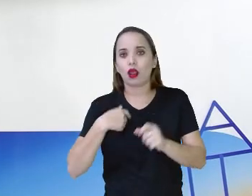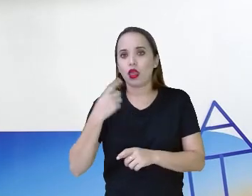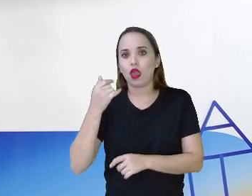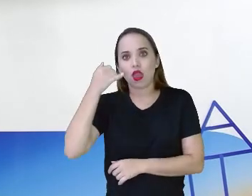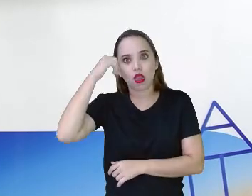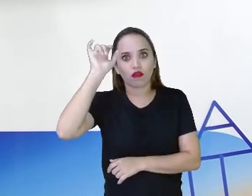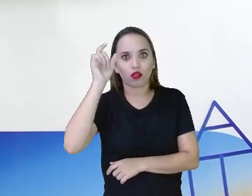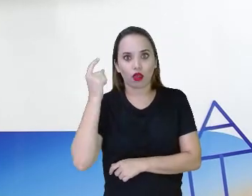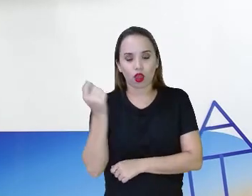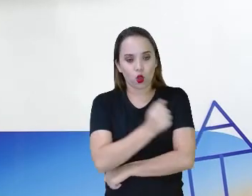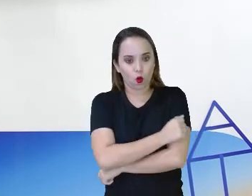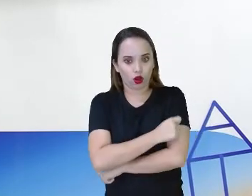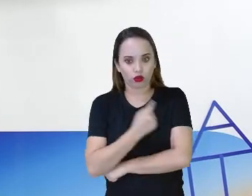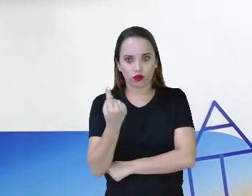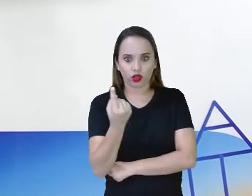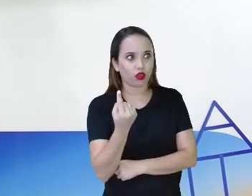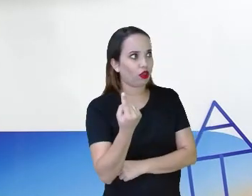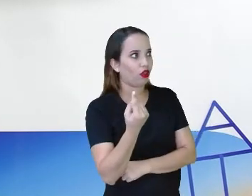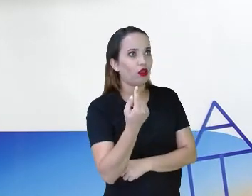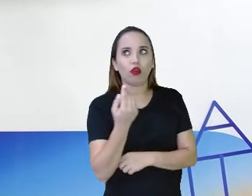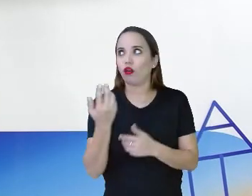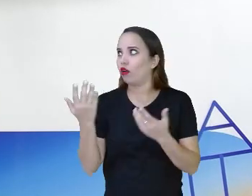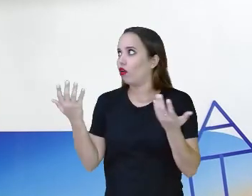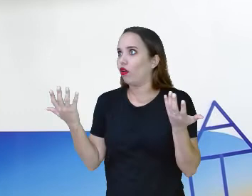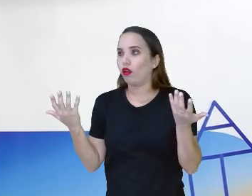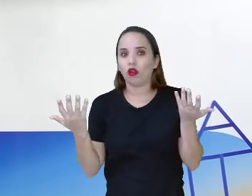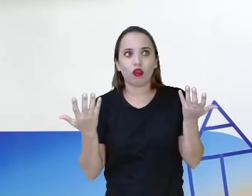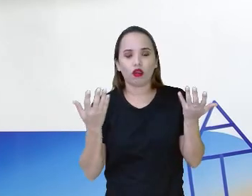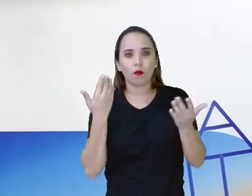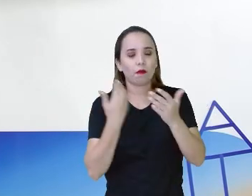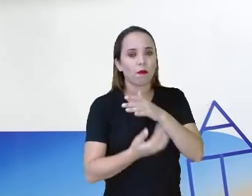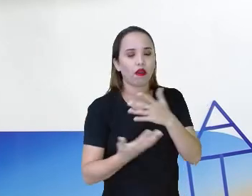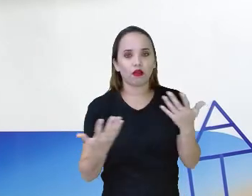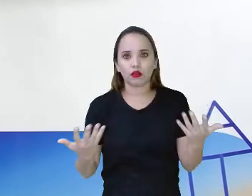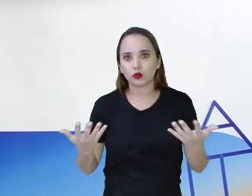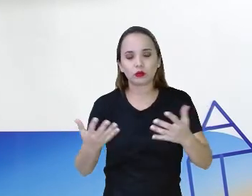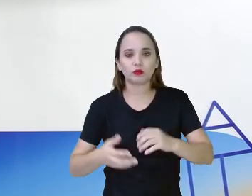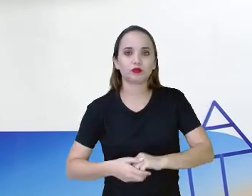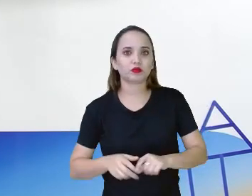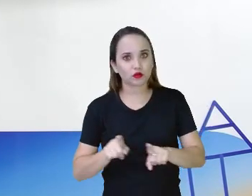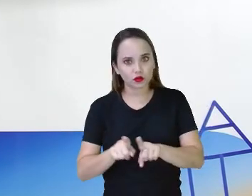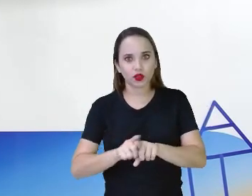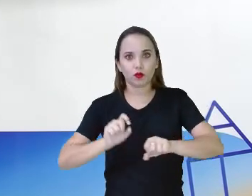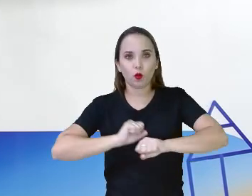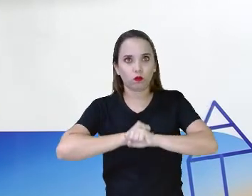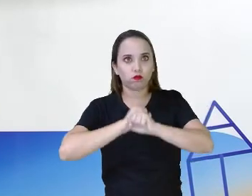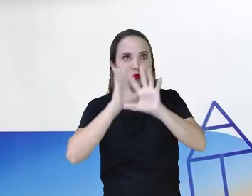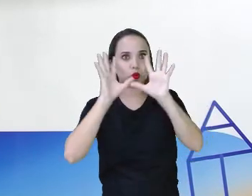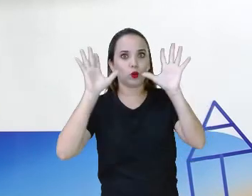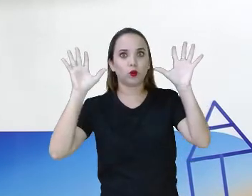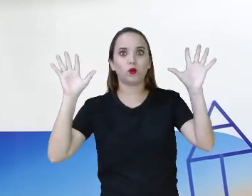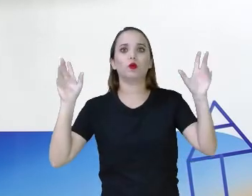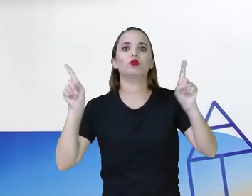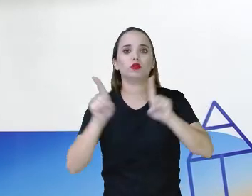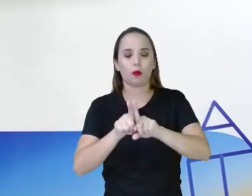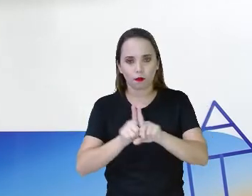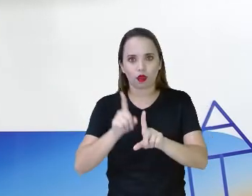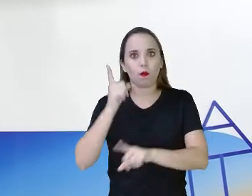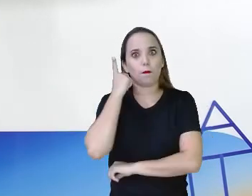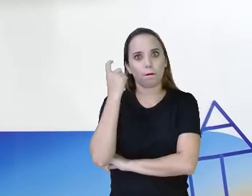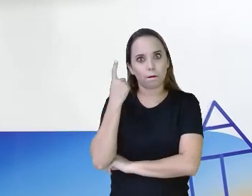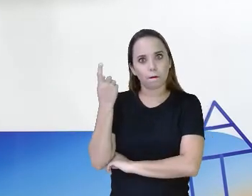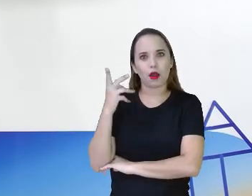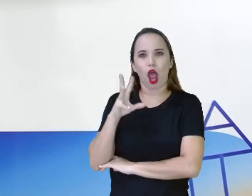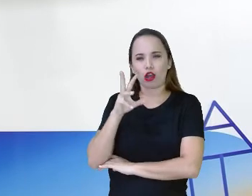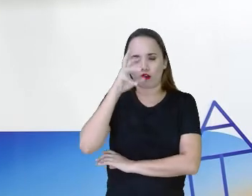naquele lugar, naquele ambiente que ele está, que ele se encontra. Uma explosão, né, um barulho muito alto, uma explosão, então ele